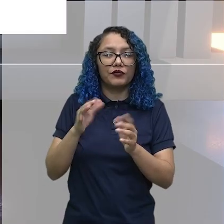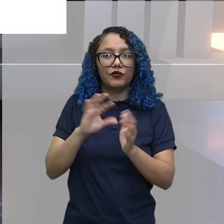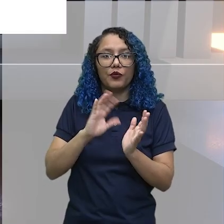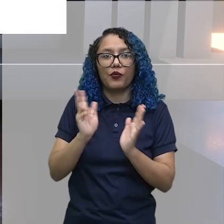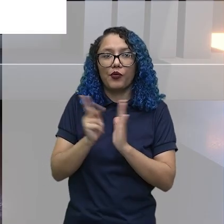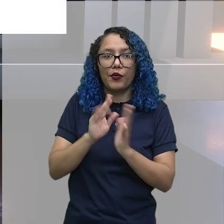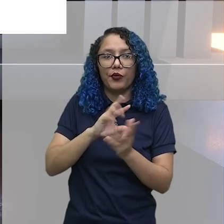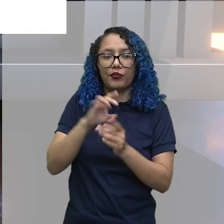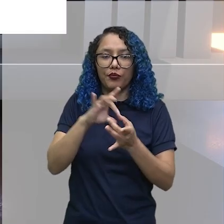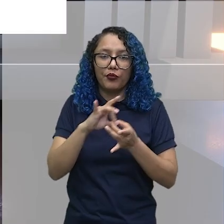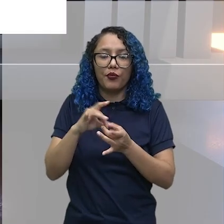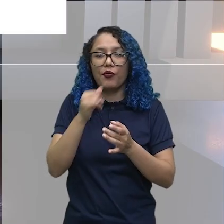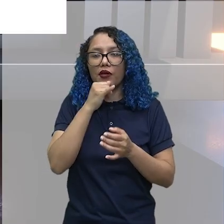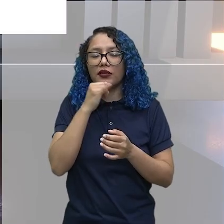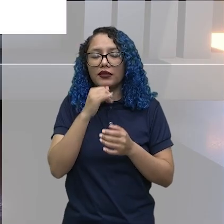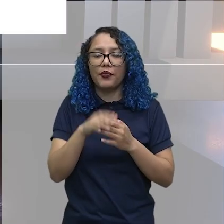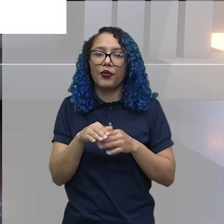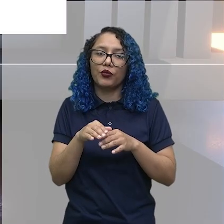da desigualdade